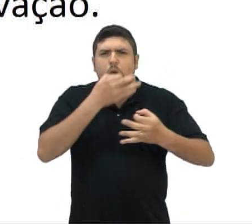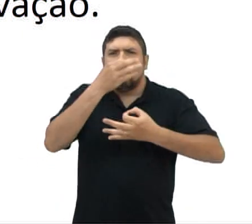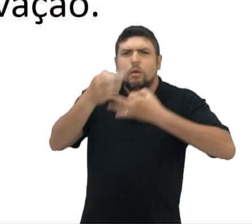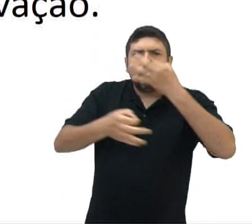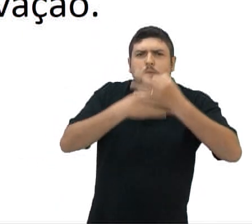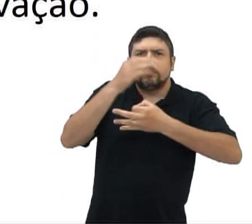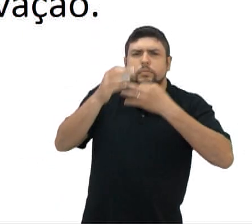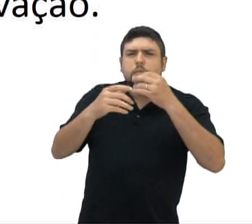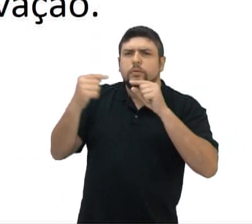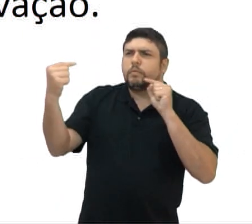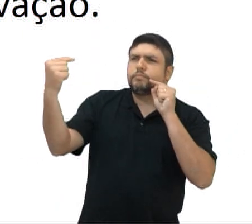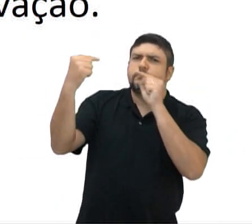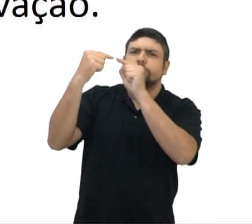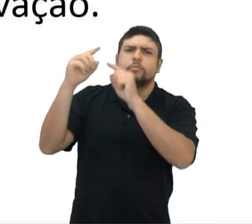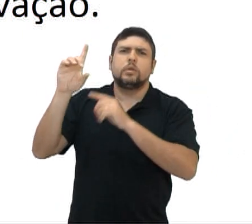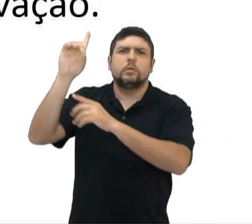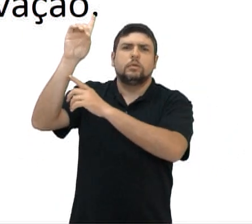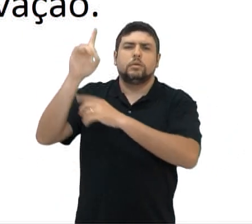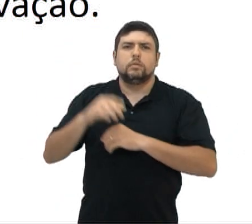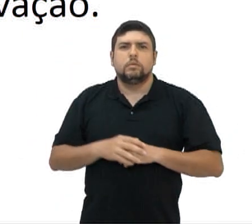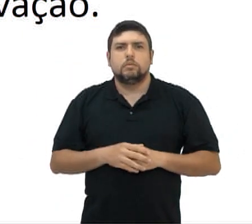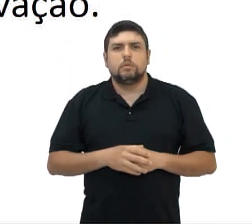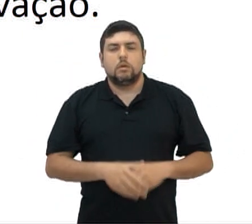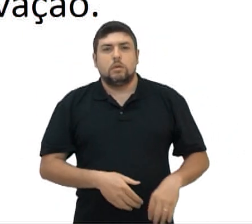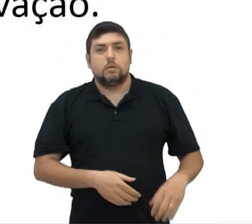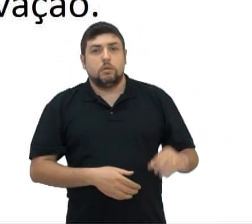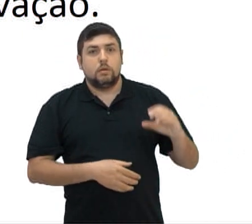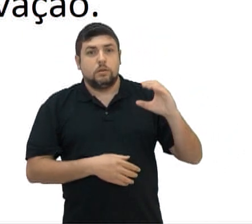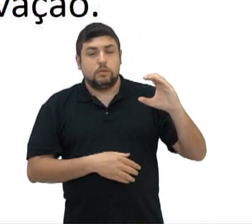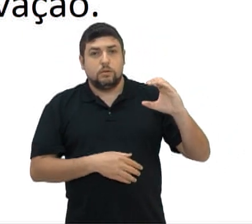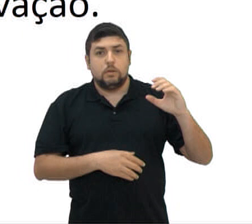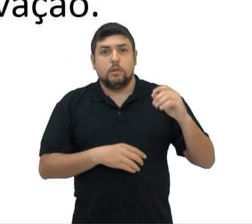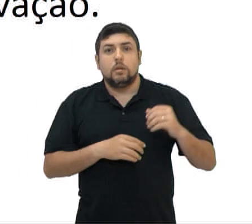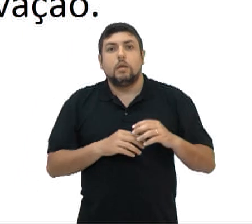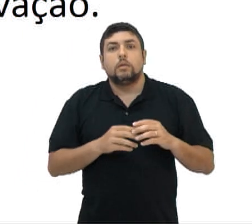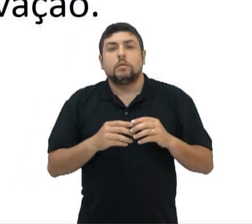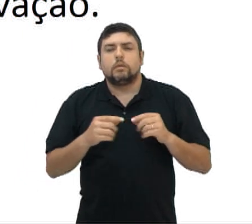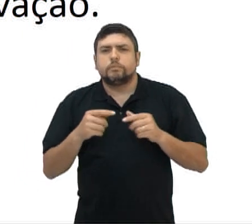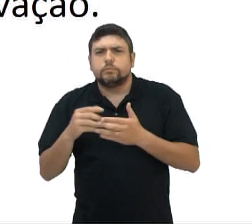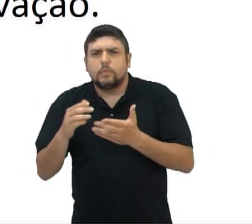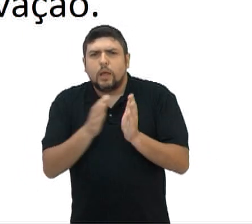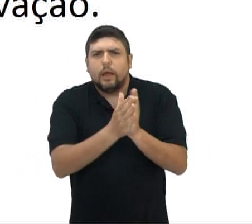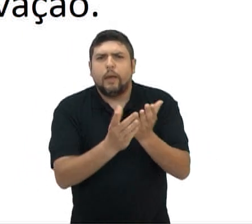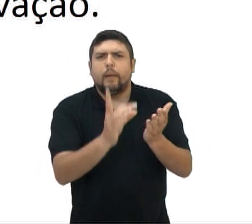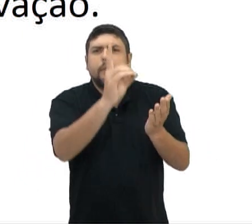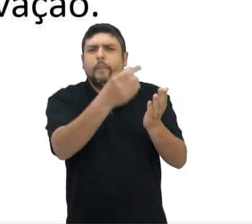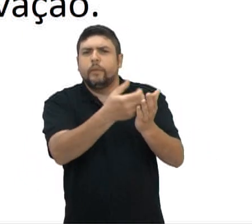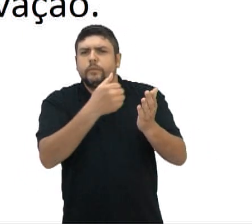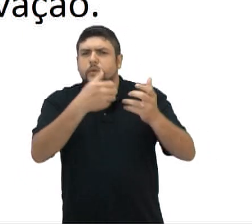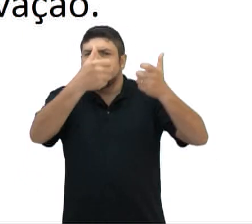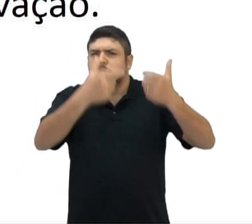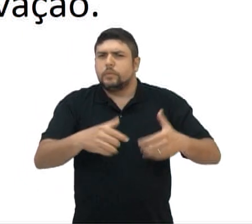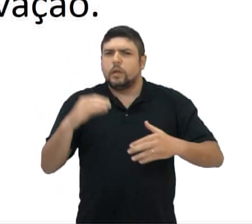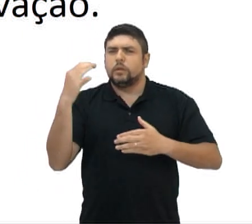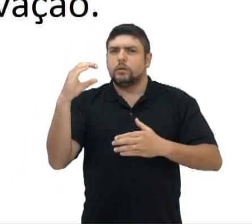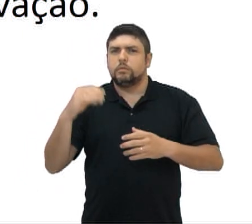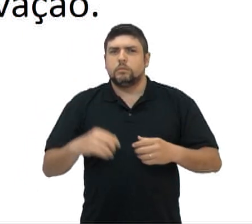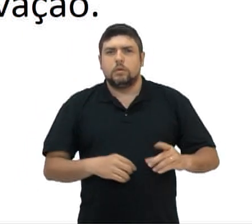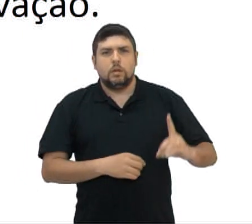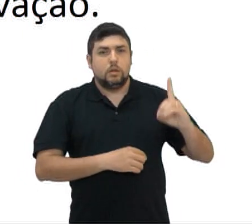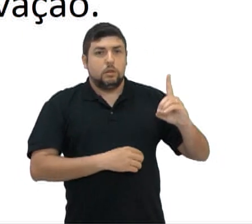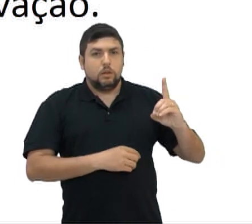a limitação da ciência pelos princípios bíblicos, ou a letra D, a importância da experiência e da